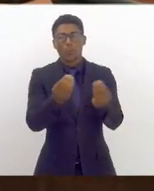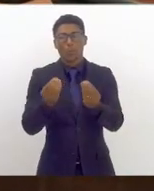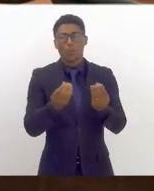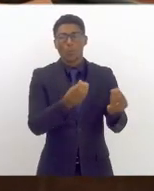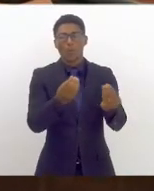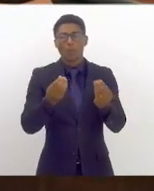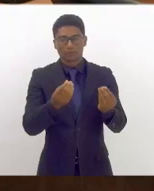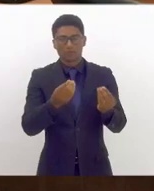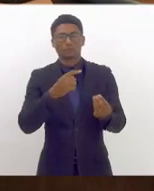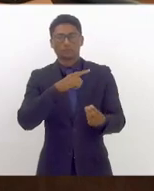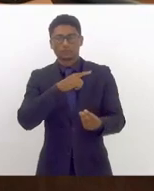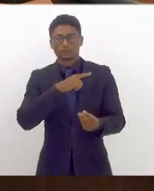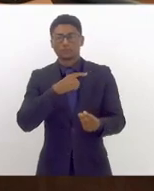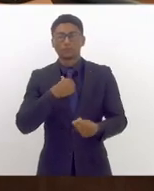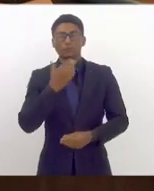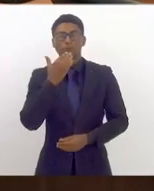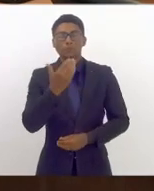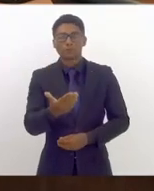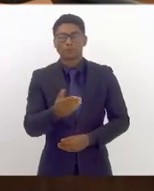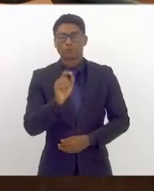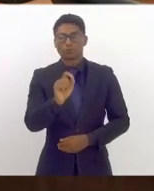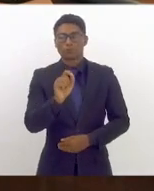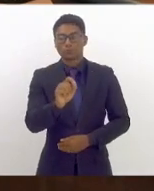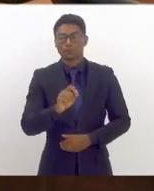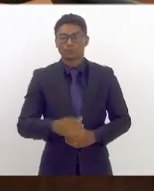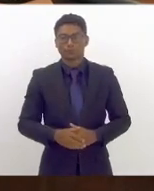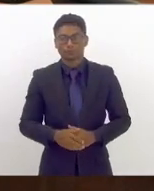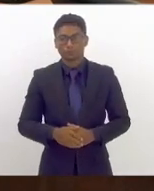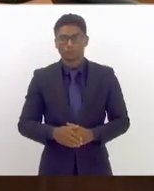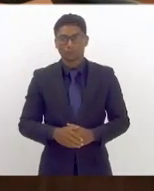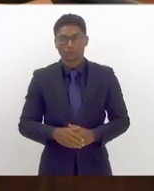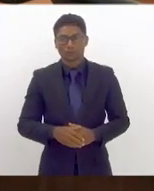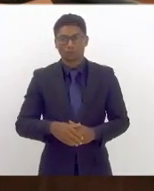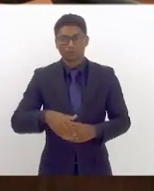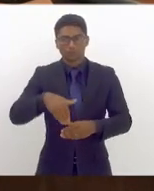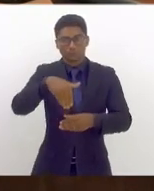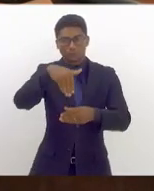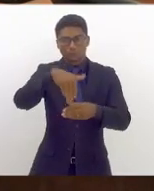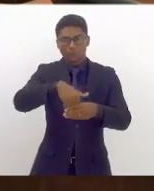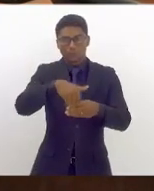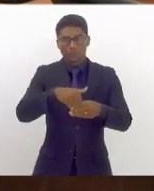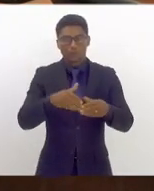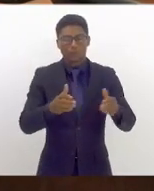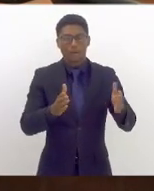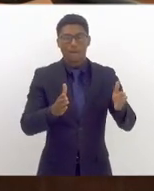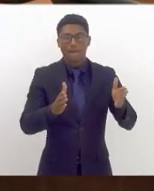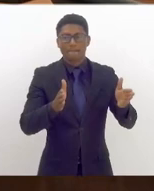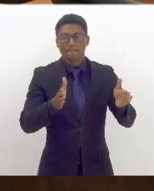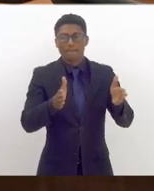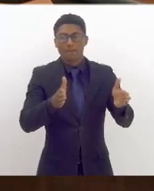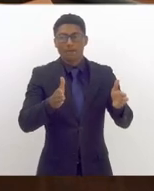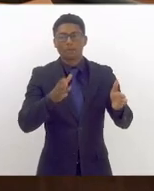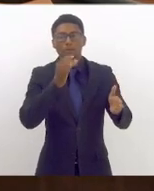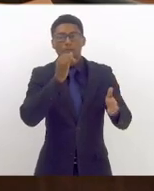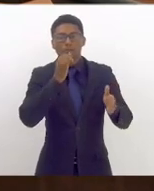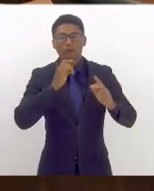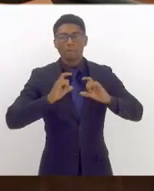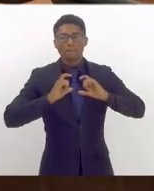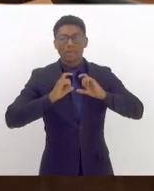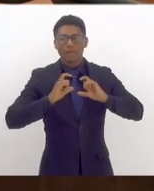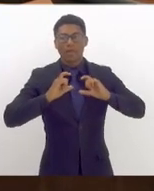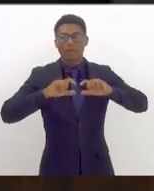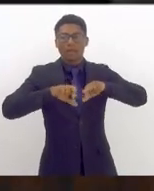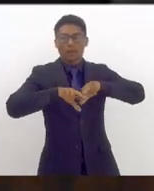discutidas ainda pedi a vossa excelência se defere a votação em bloco do que for resolução medalha homenagem eu vou